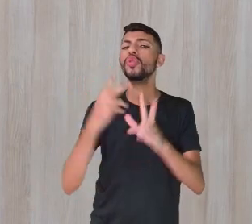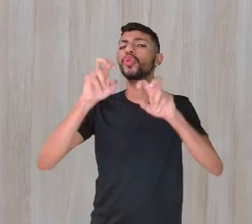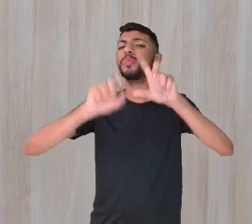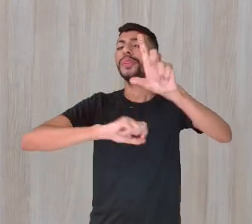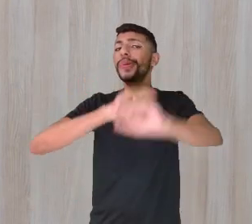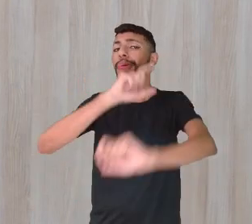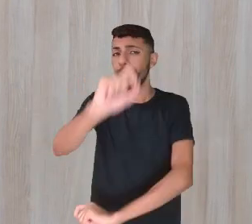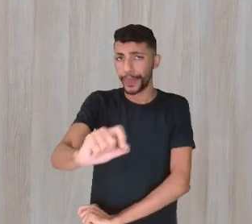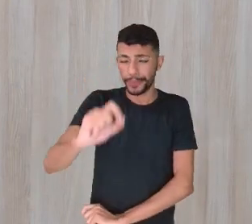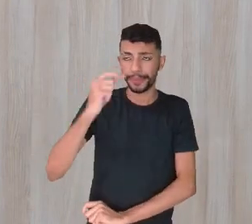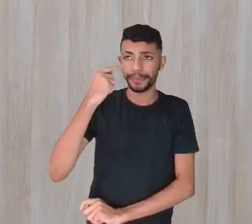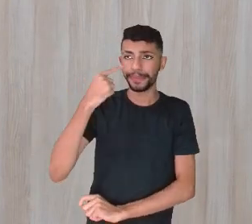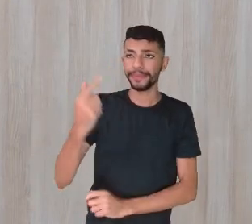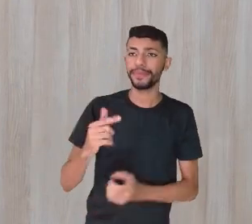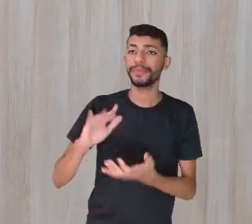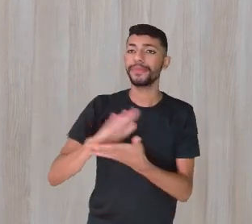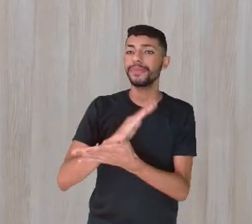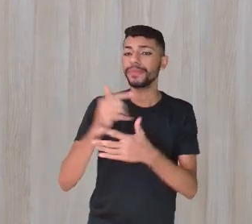coisas